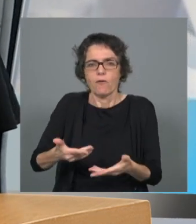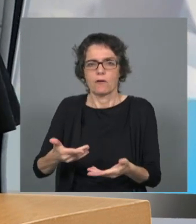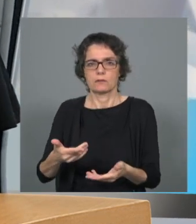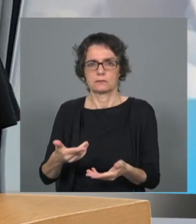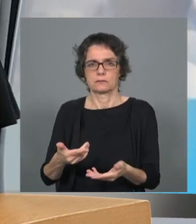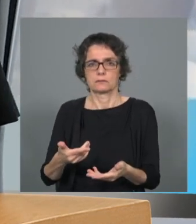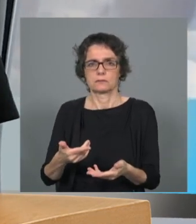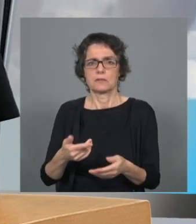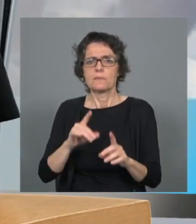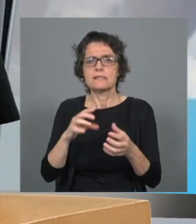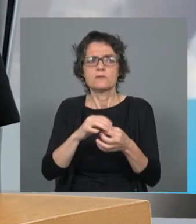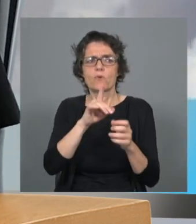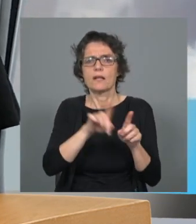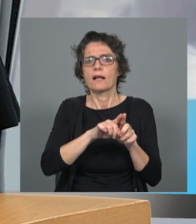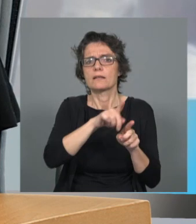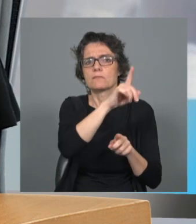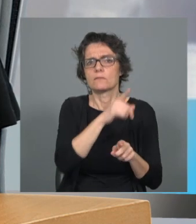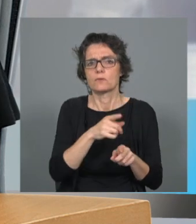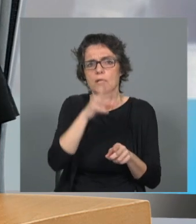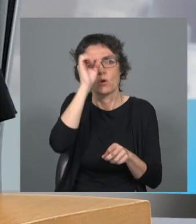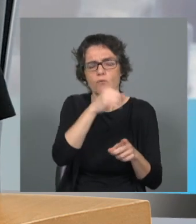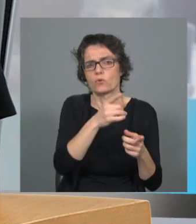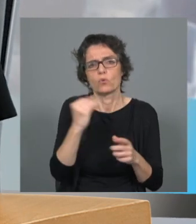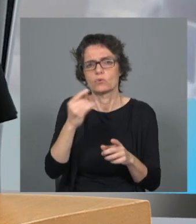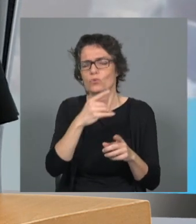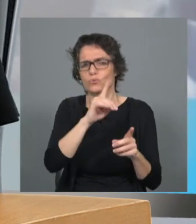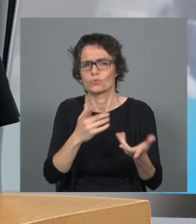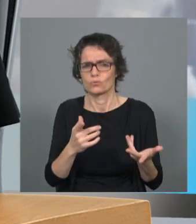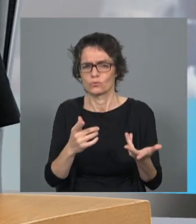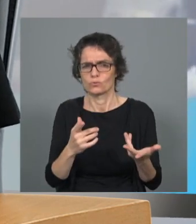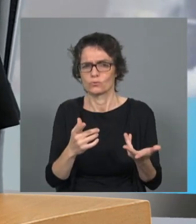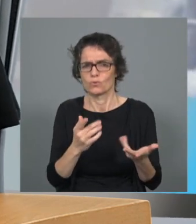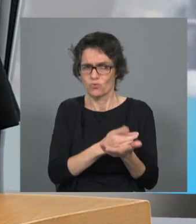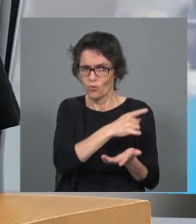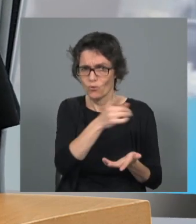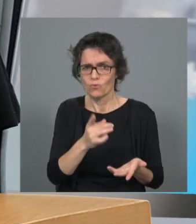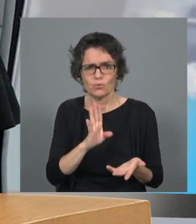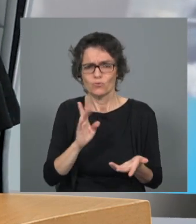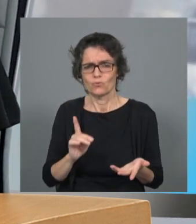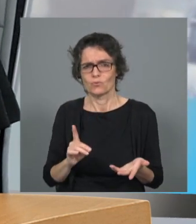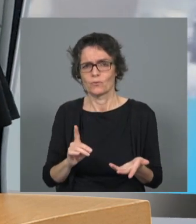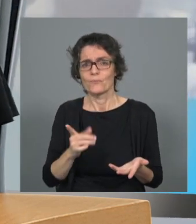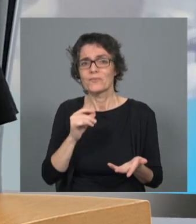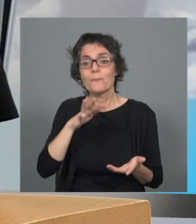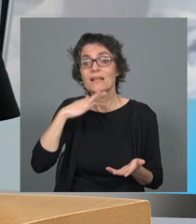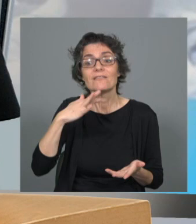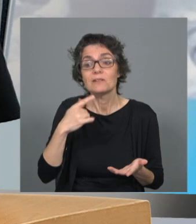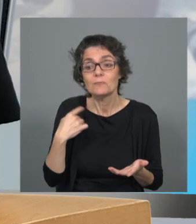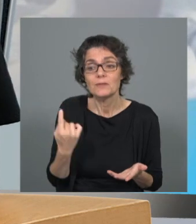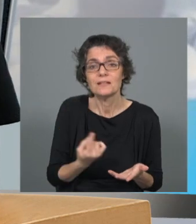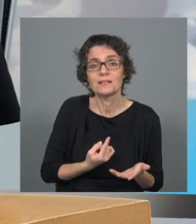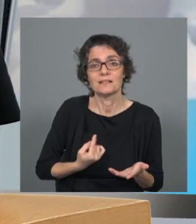os governantes, com os políticos, com as instituições, também na vida familiar,